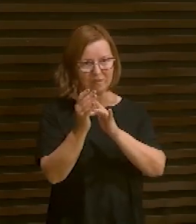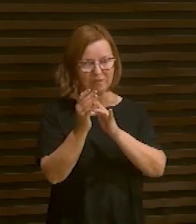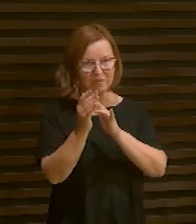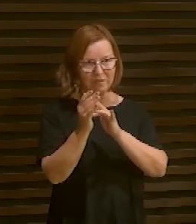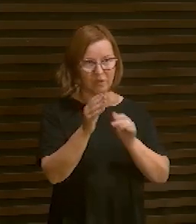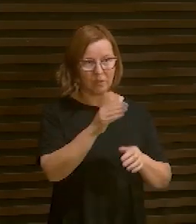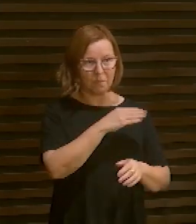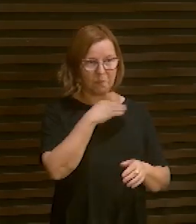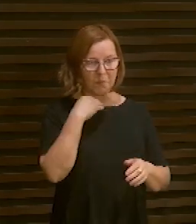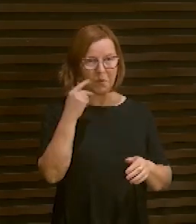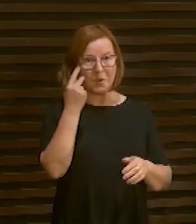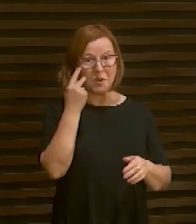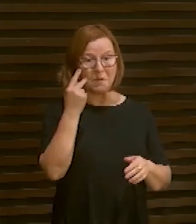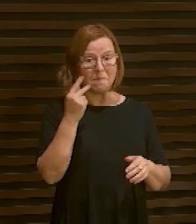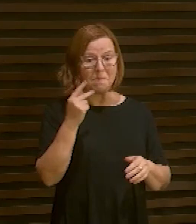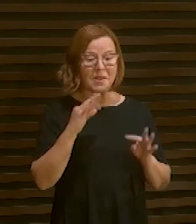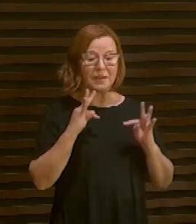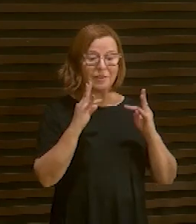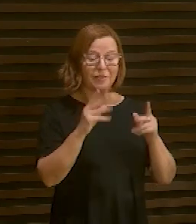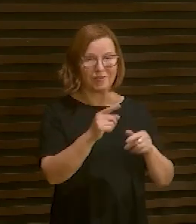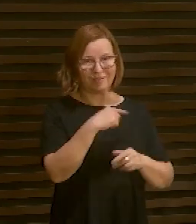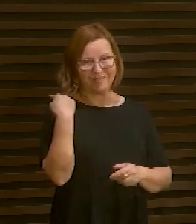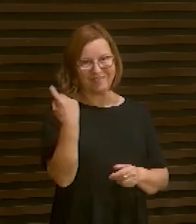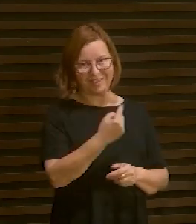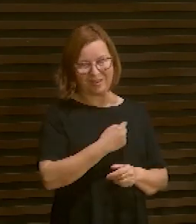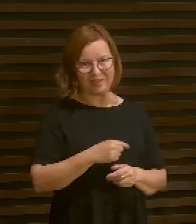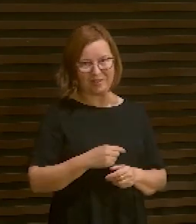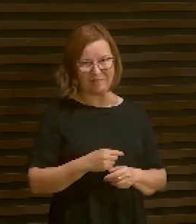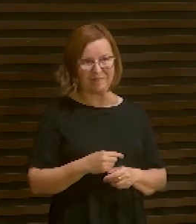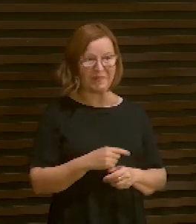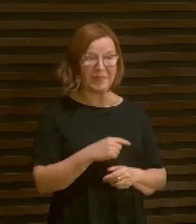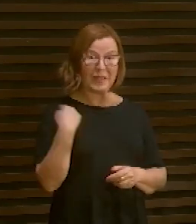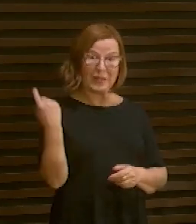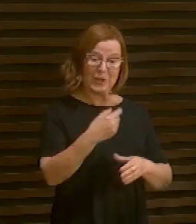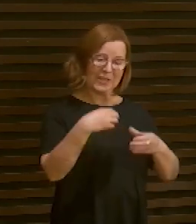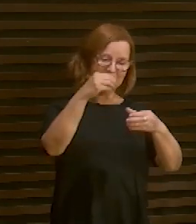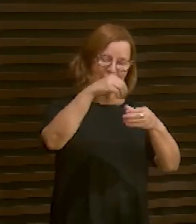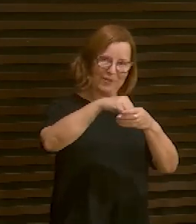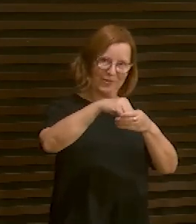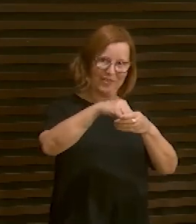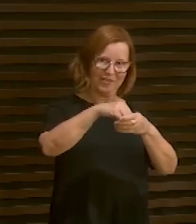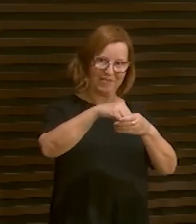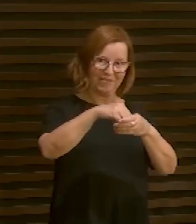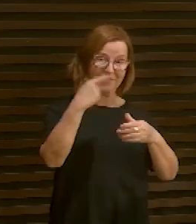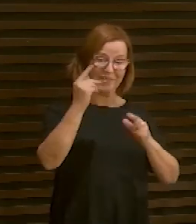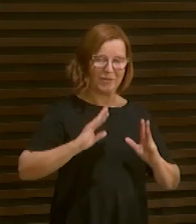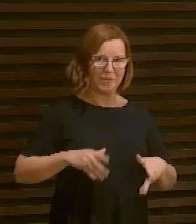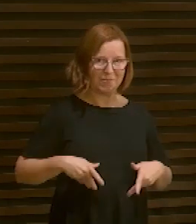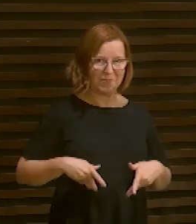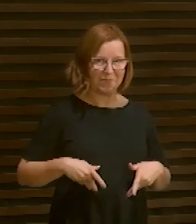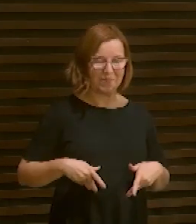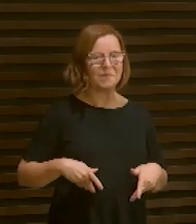solidária, foi uma morte em que Ele nos inclui, para que nós